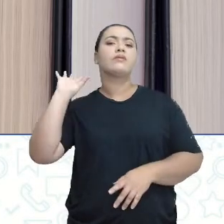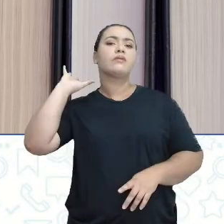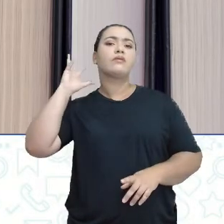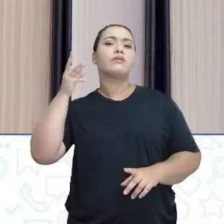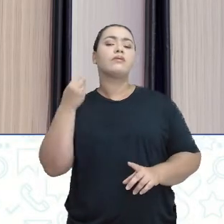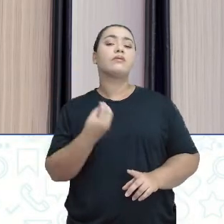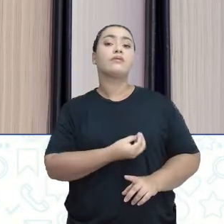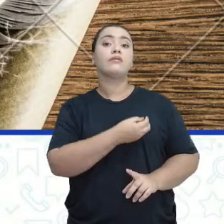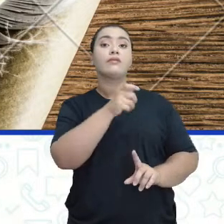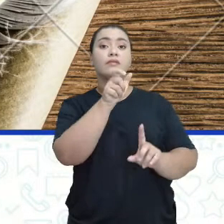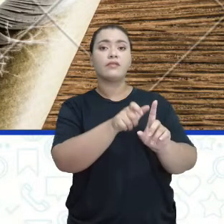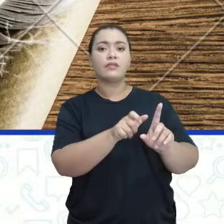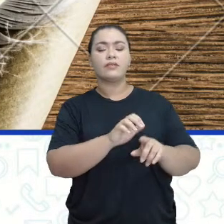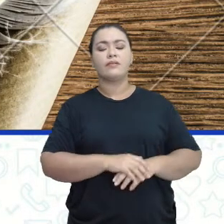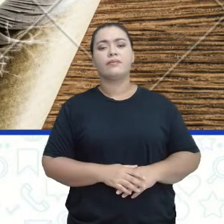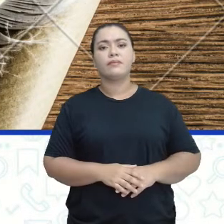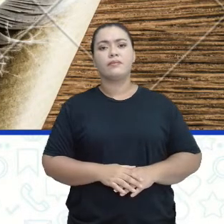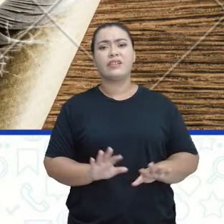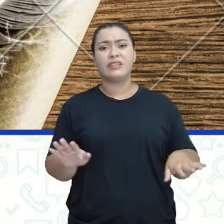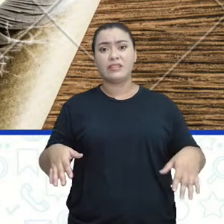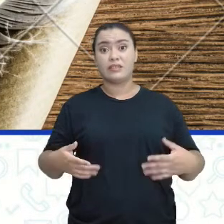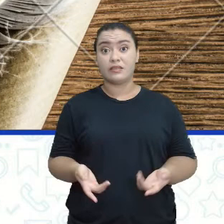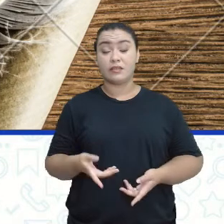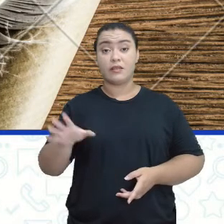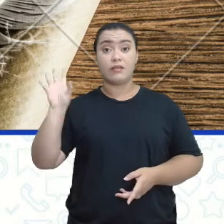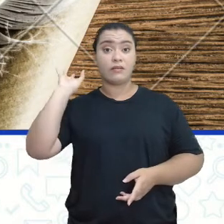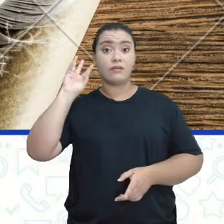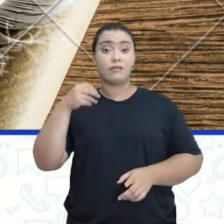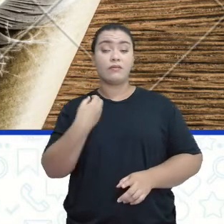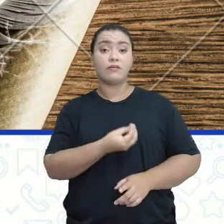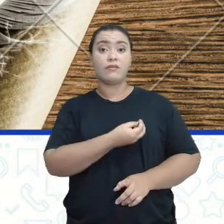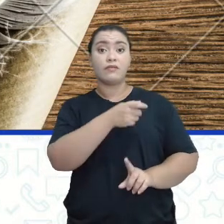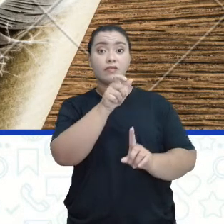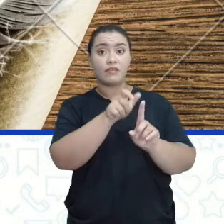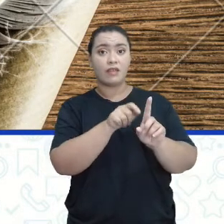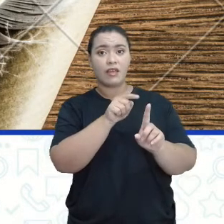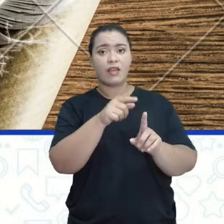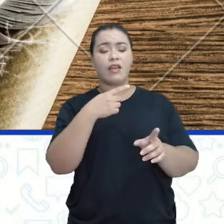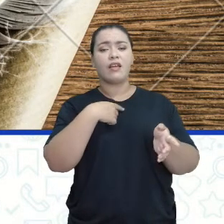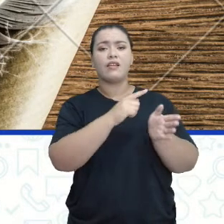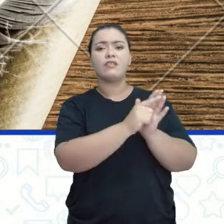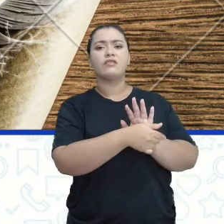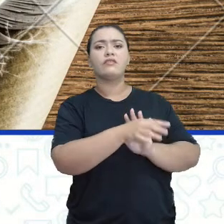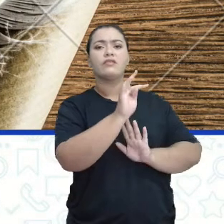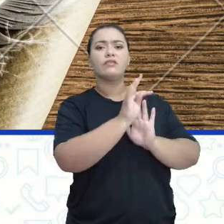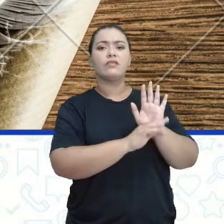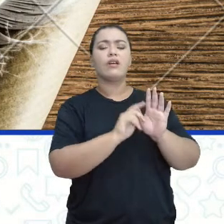de gênero é esse, gente? A biografia é um gênero textual que tem como